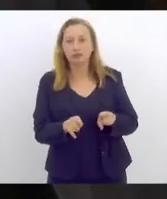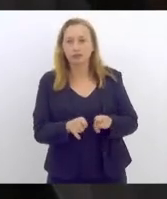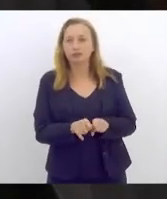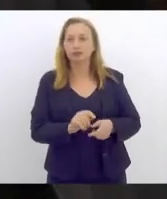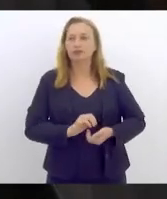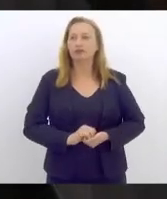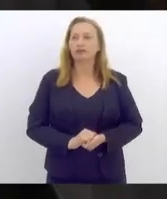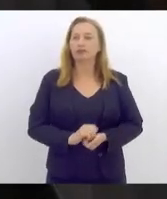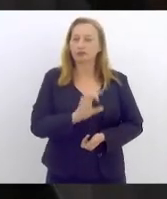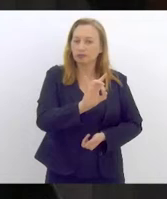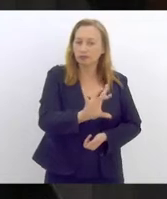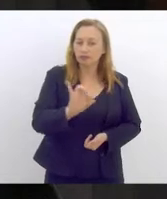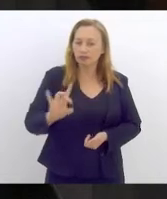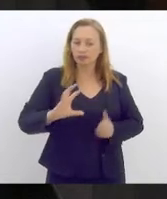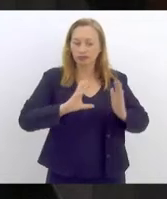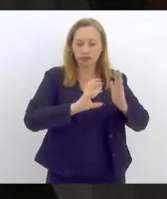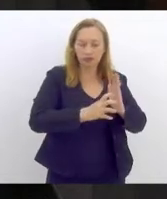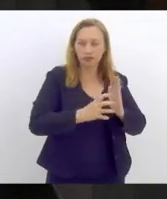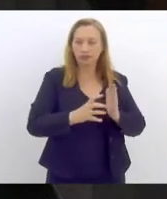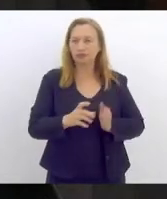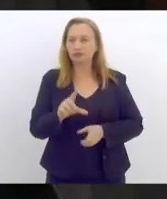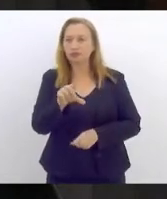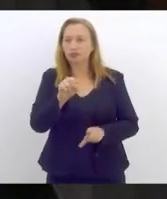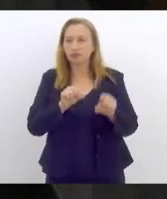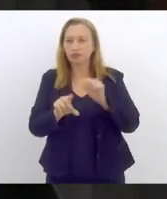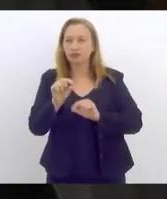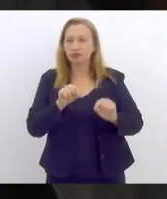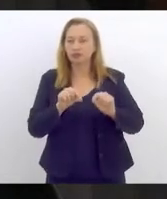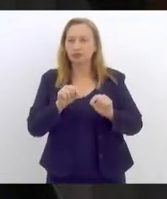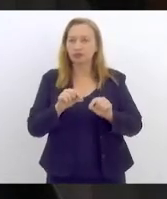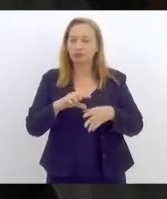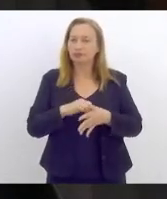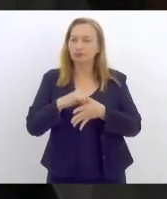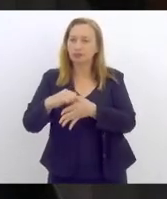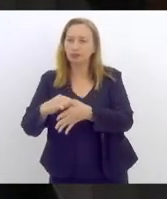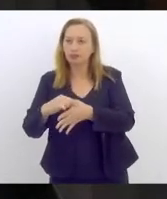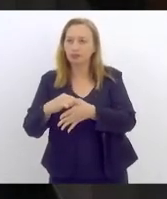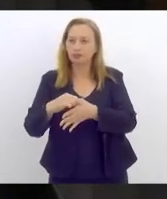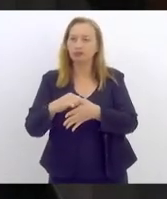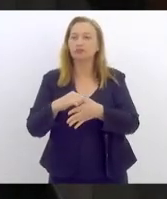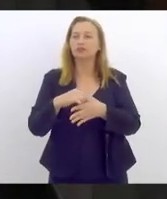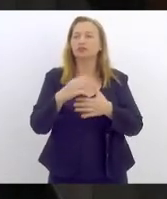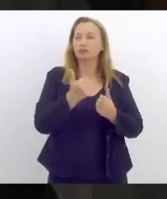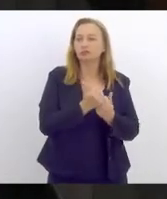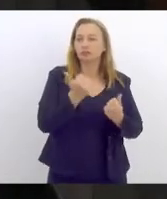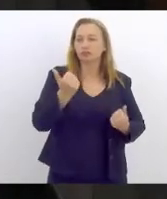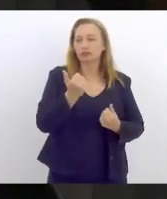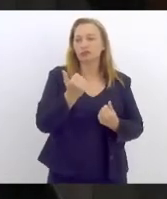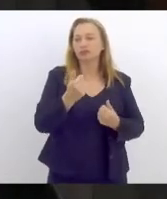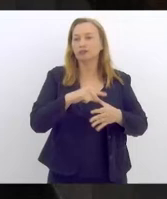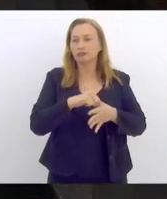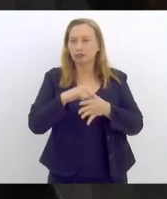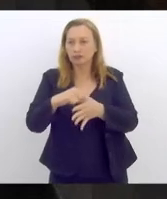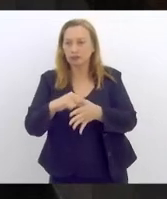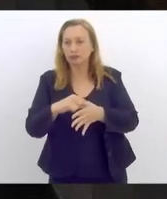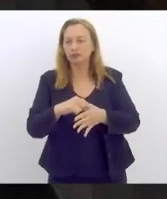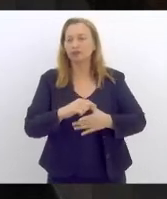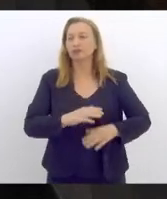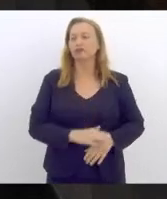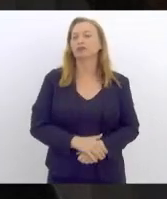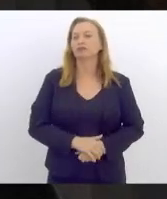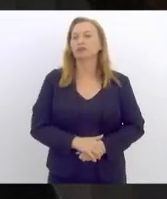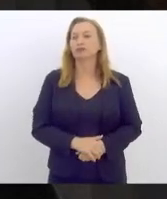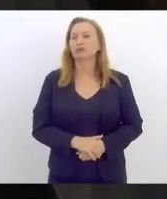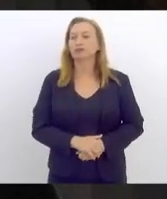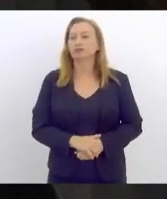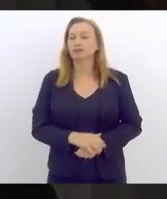cada bancada de decidir sobre lideranças de lideranças e as posições macros